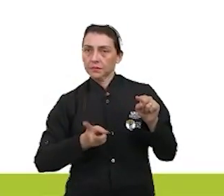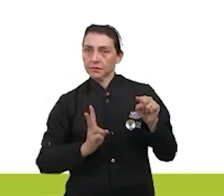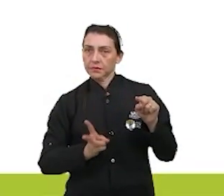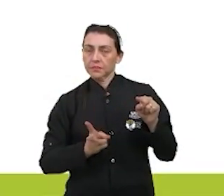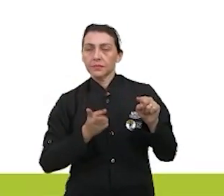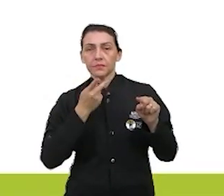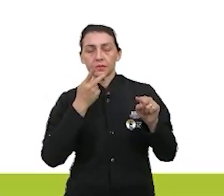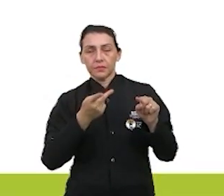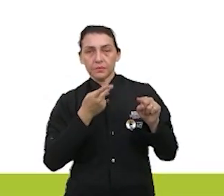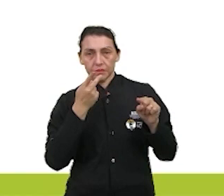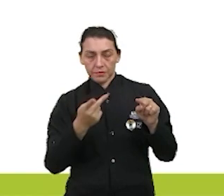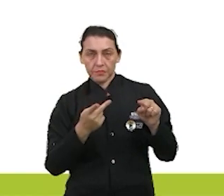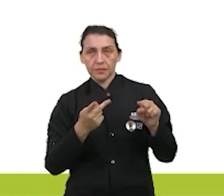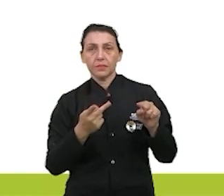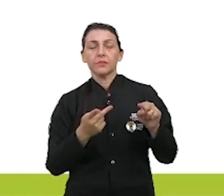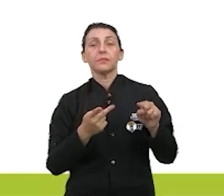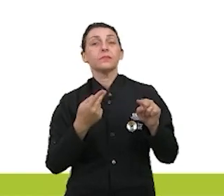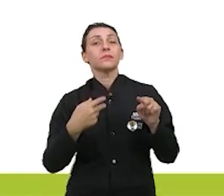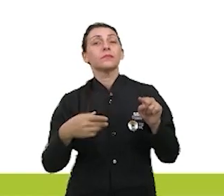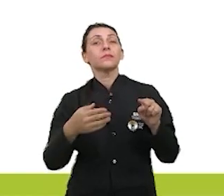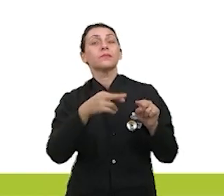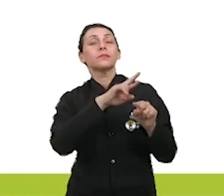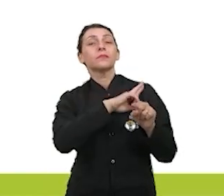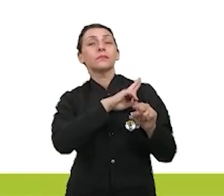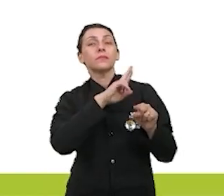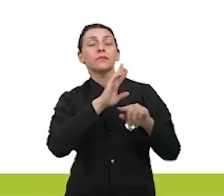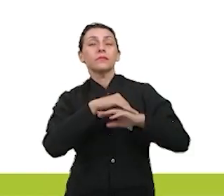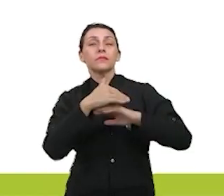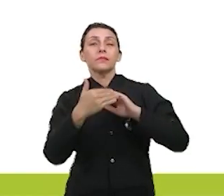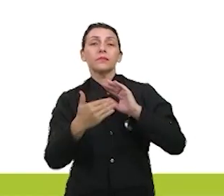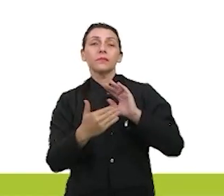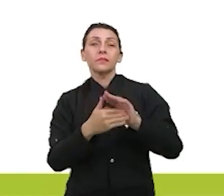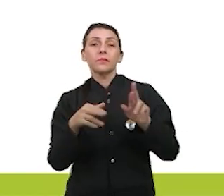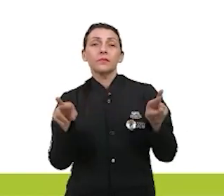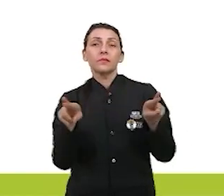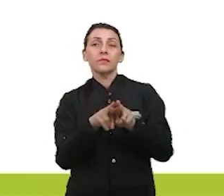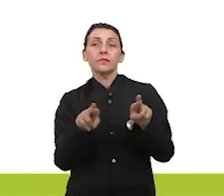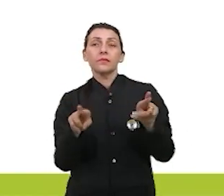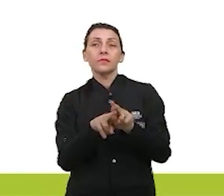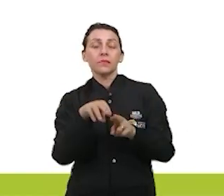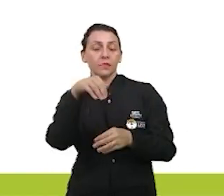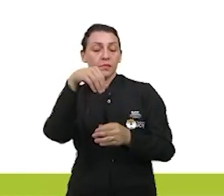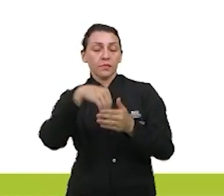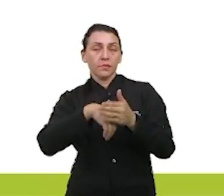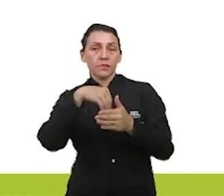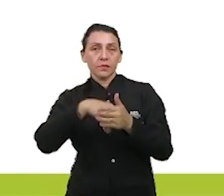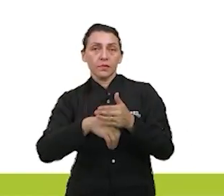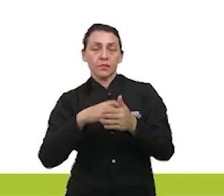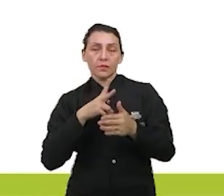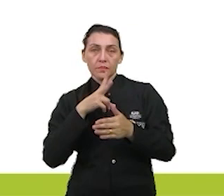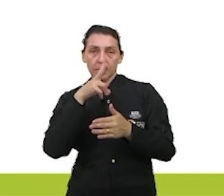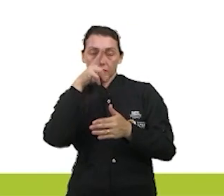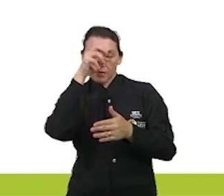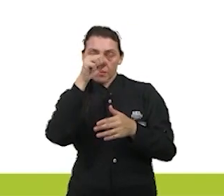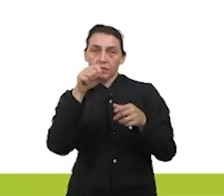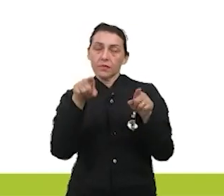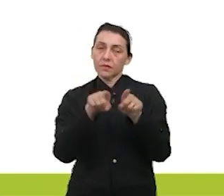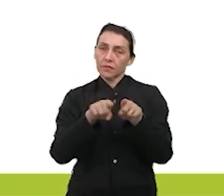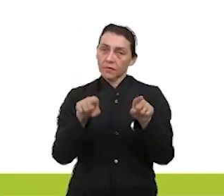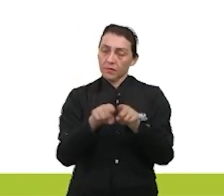assim, esse circuito é representado com todas as resistências internas e as forças eletromotriz